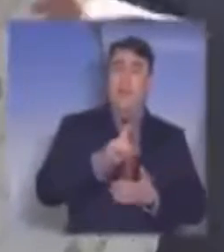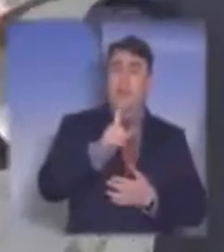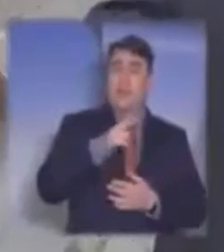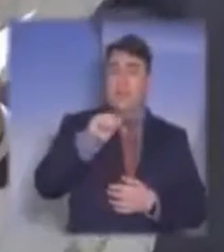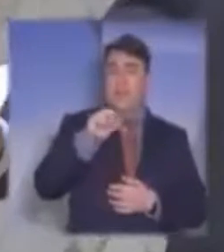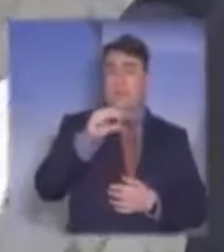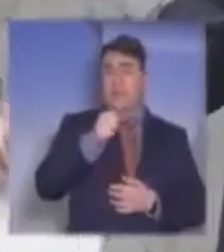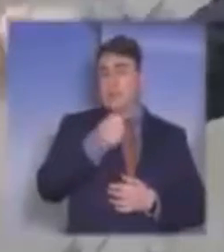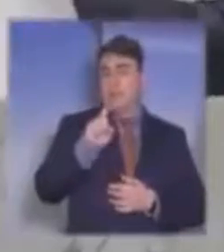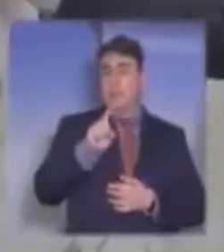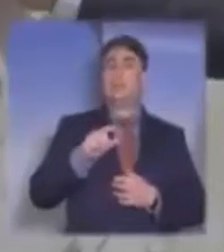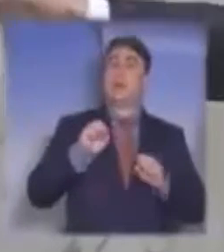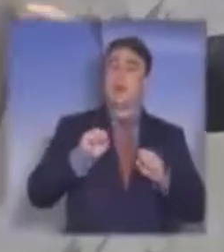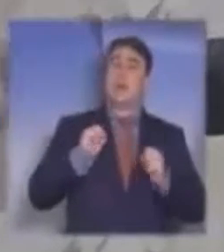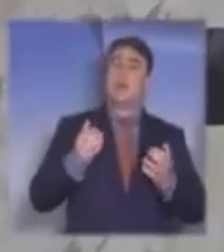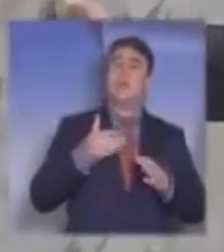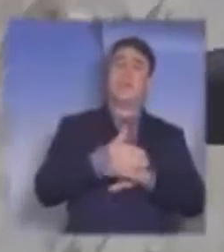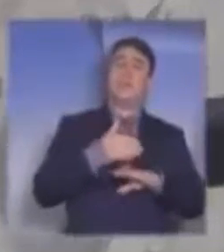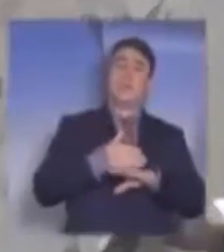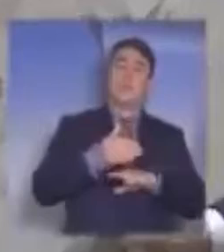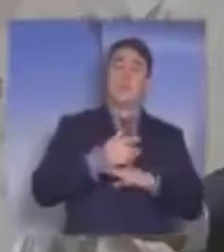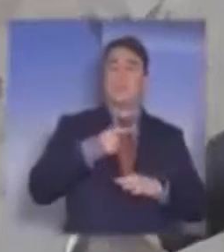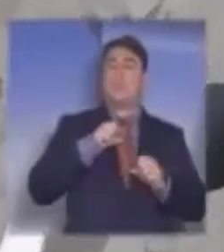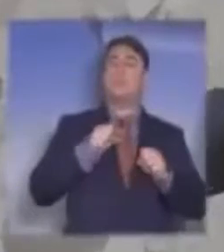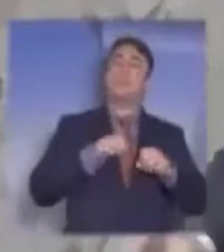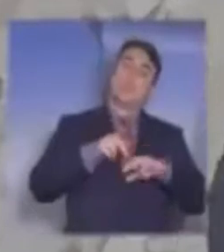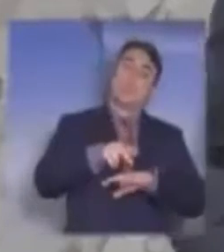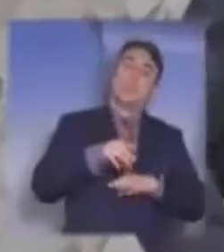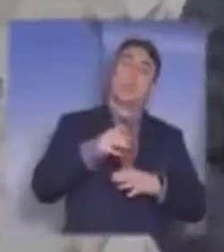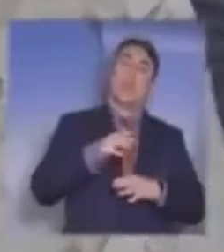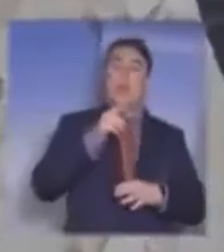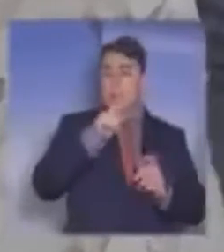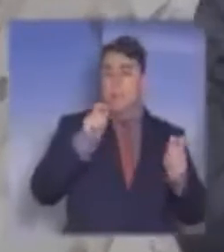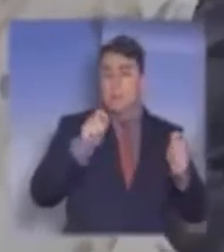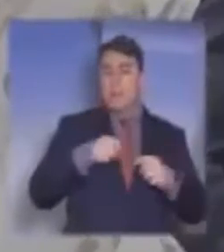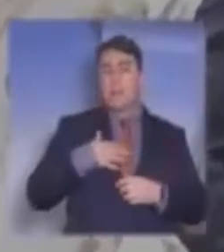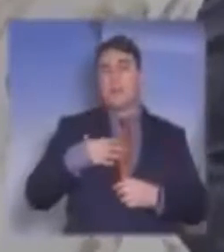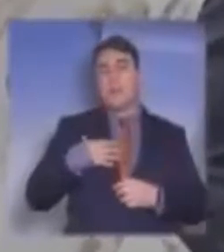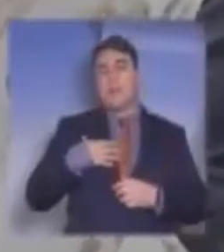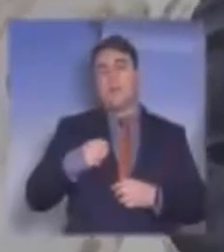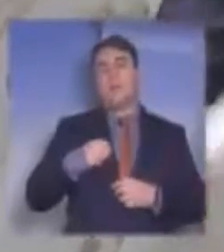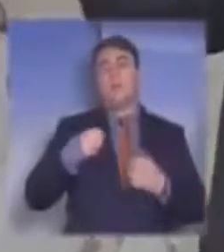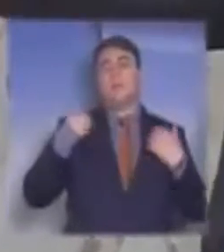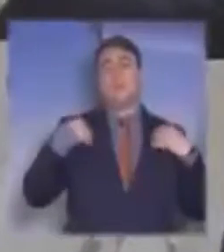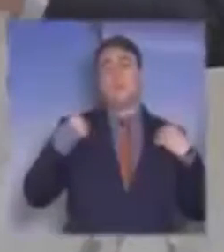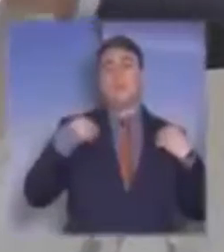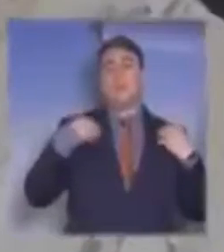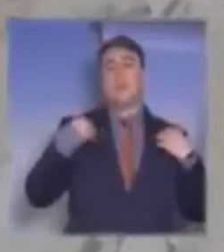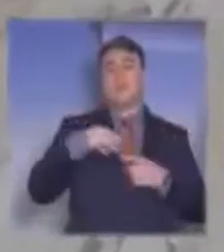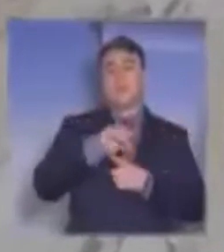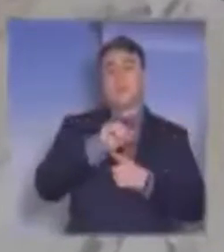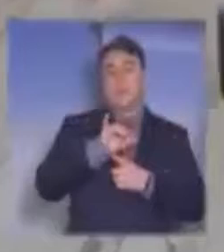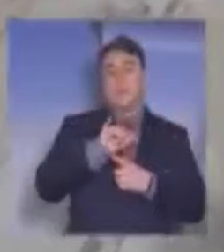york agora nós vamos poder entrar lá sem tirar o sapato no aeroporto vou poder levar meus filhos para passear em miami porque agora a